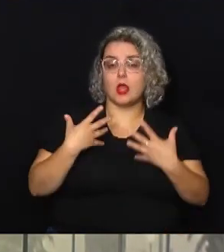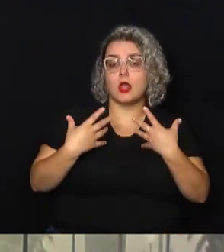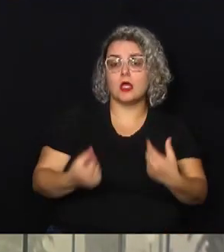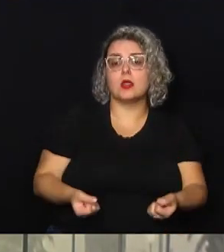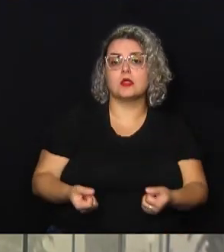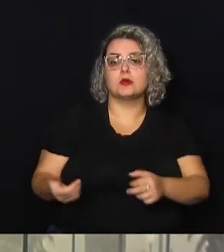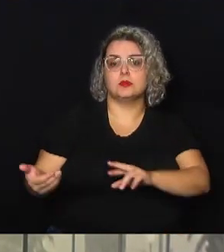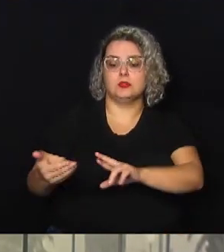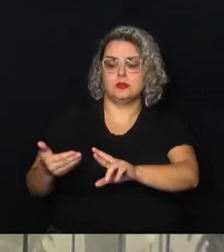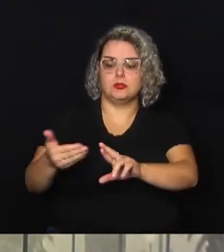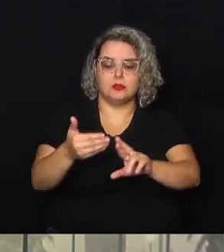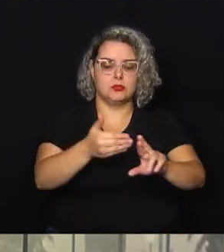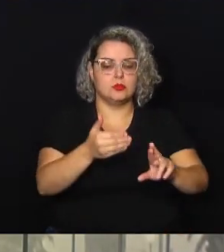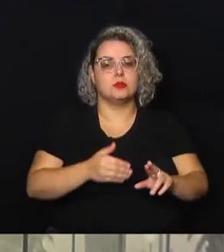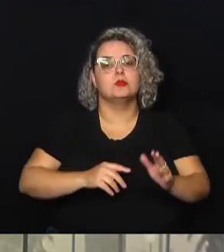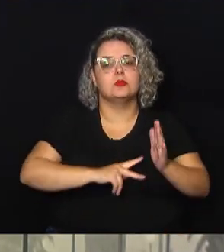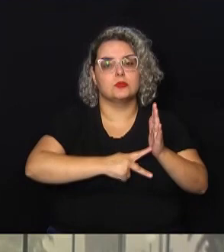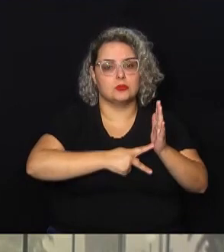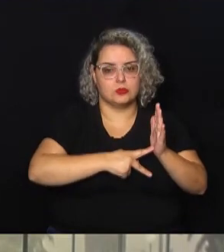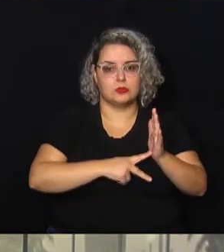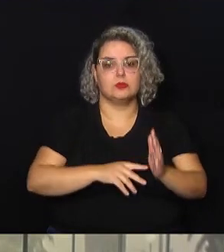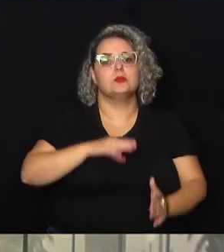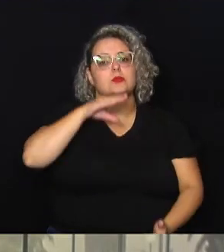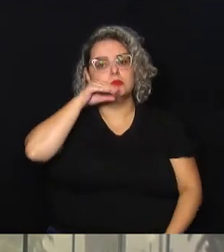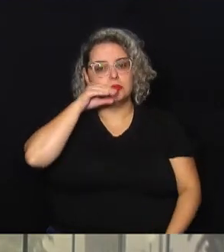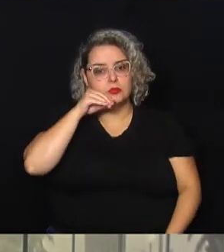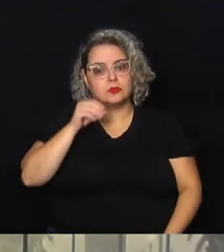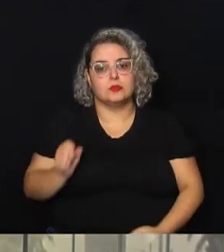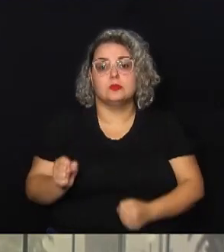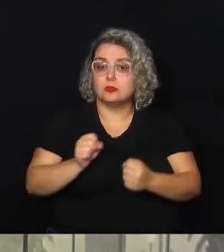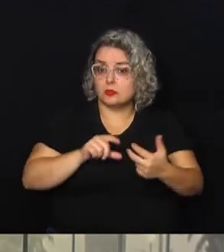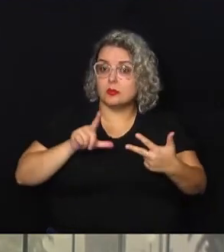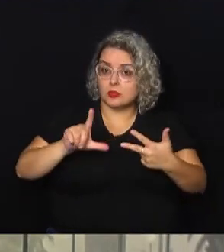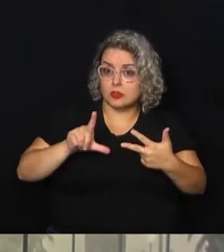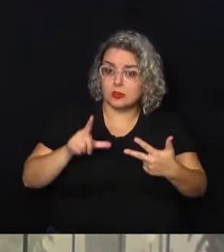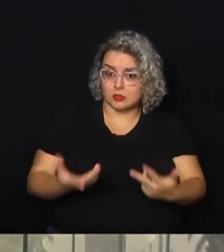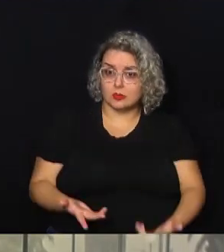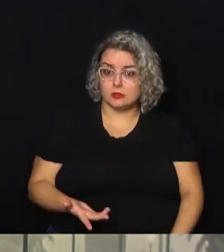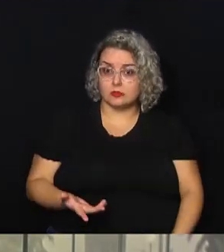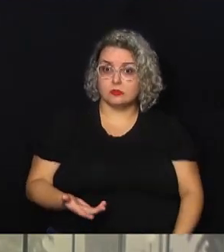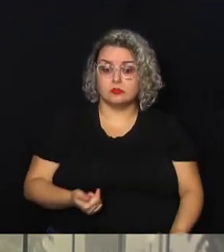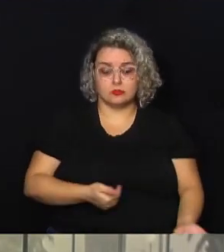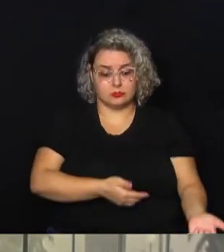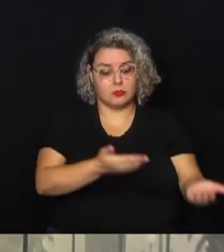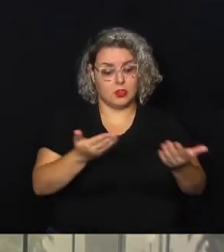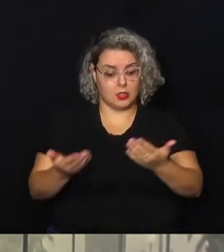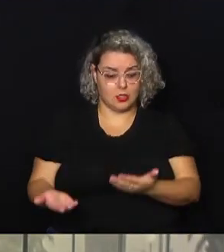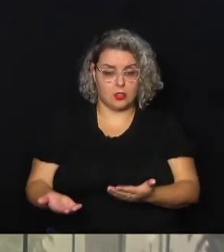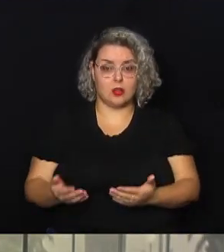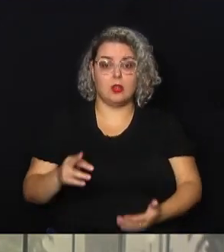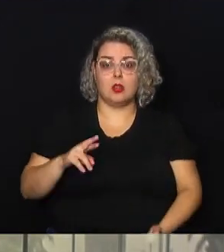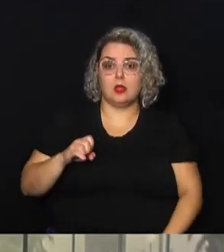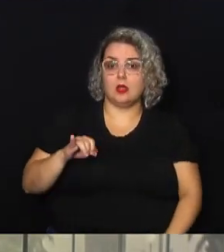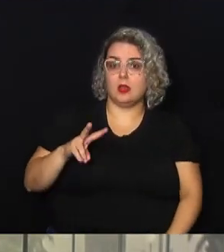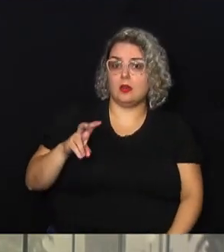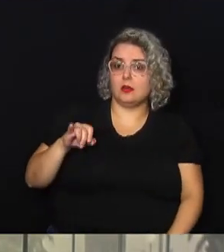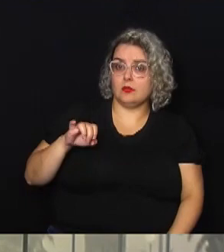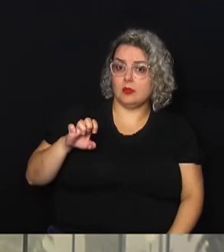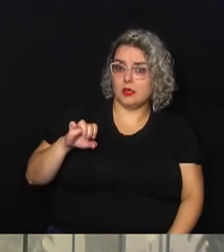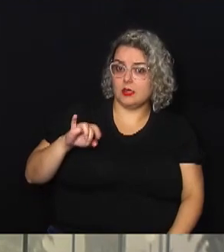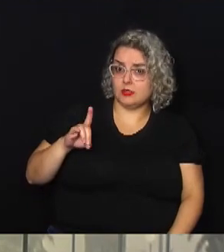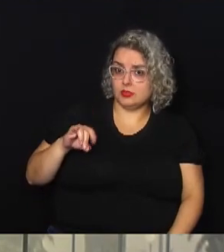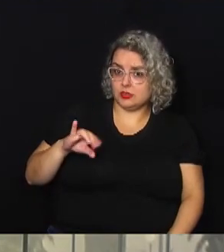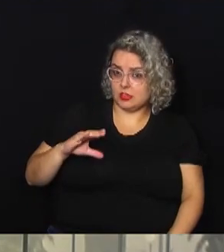representantes do Sindicato dos funcionários do Poder Legislativo que apresentaram uma reivindicação da categoria